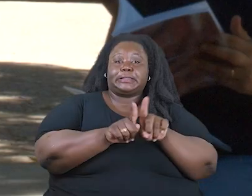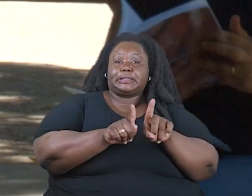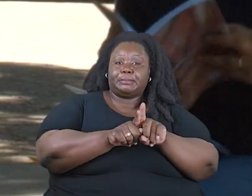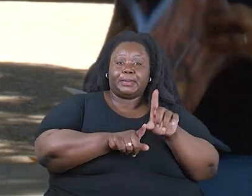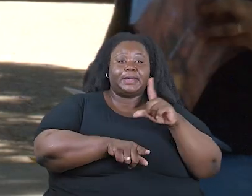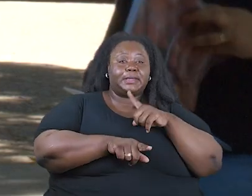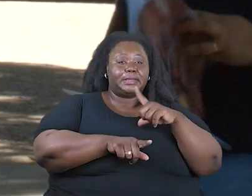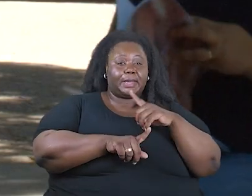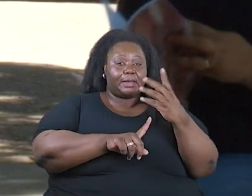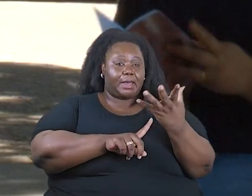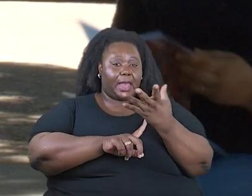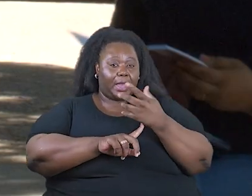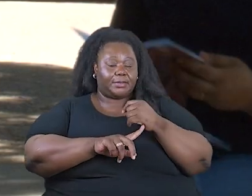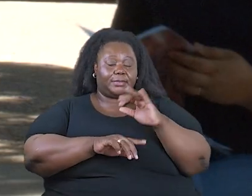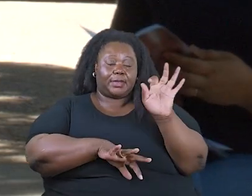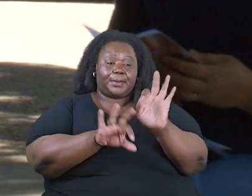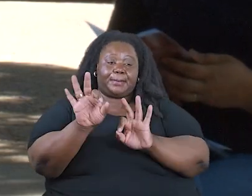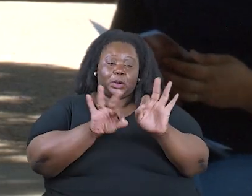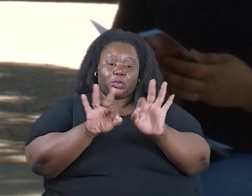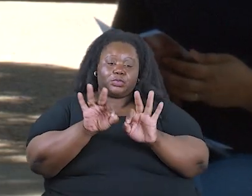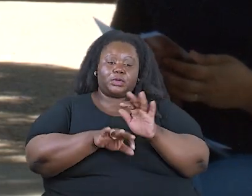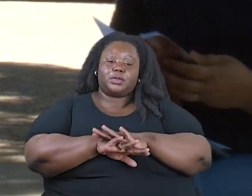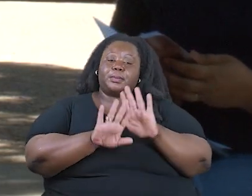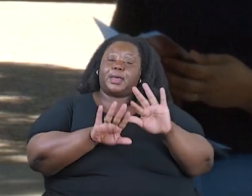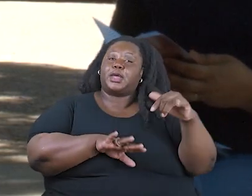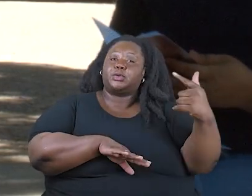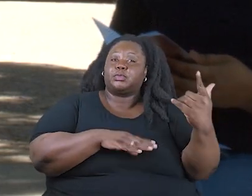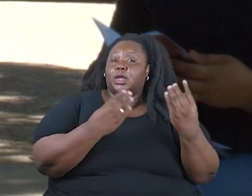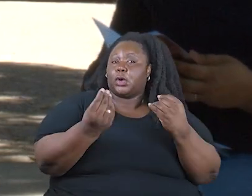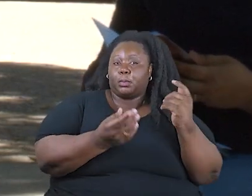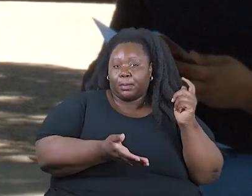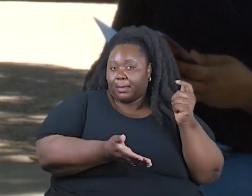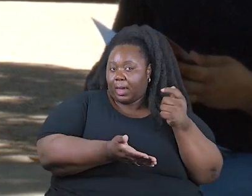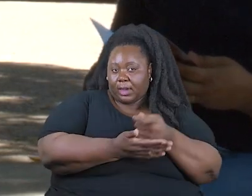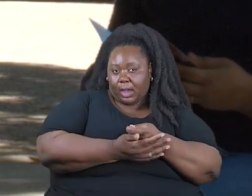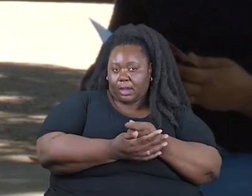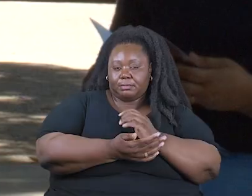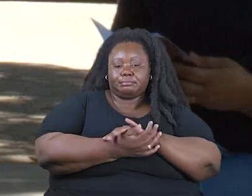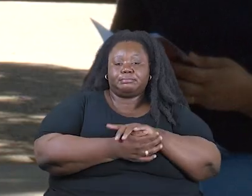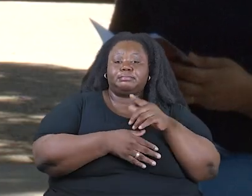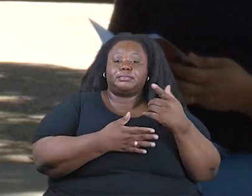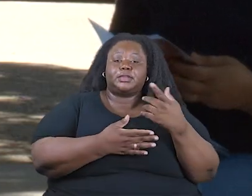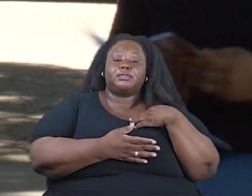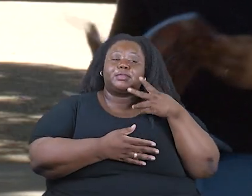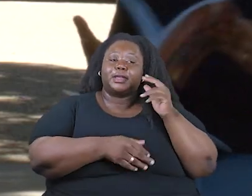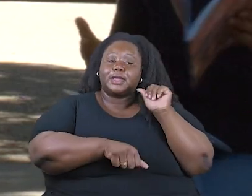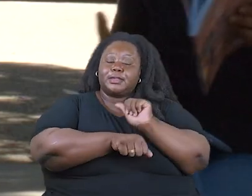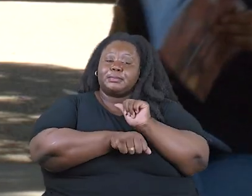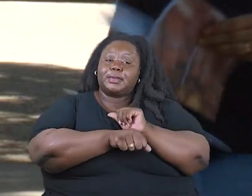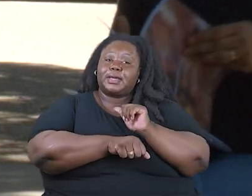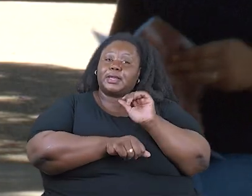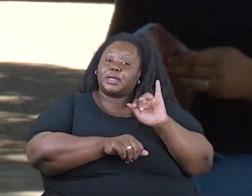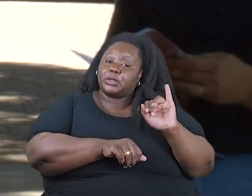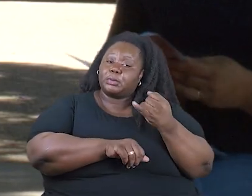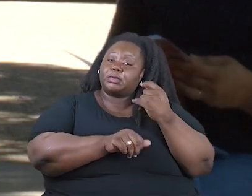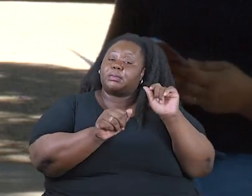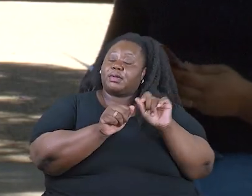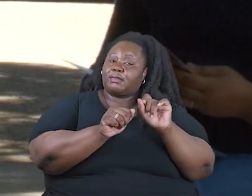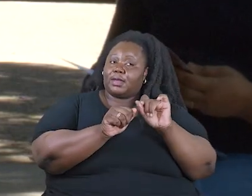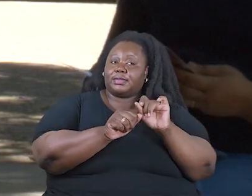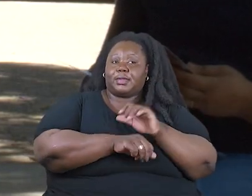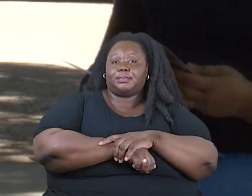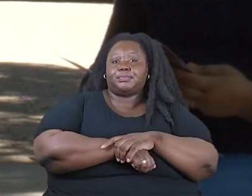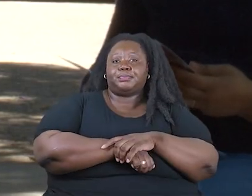isso, assim, tem artistas que têm projeto de múltiplo, mas não tem dinheiro para produzir. Então ele fica aguardando uma oportunidade para